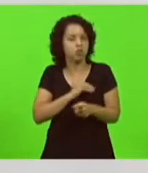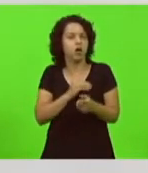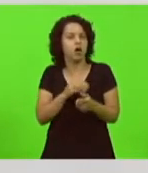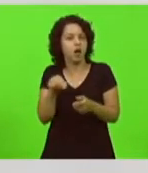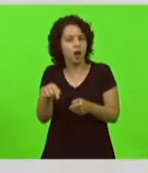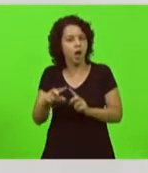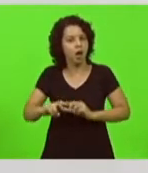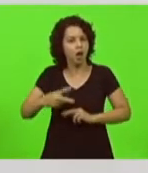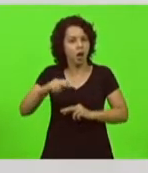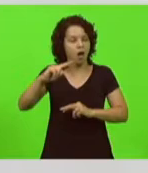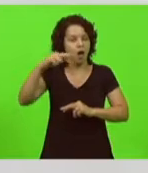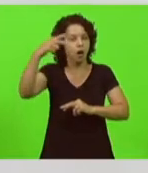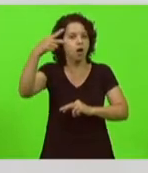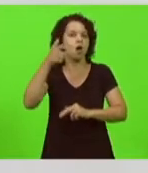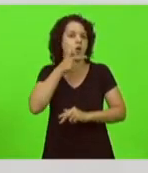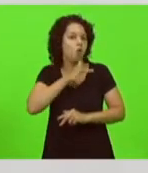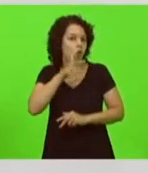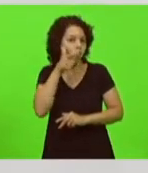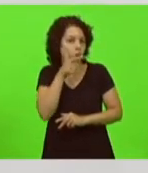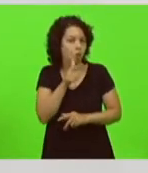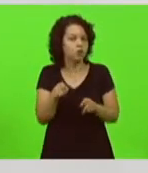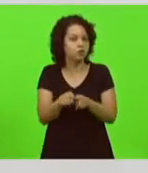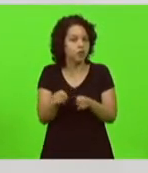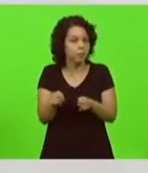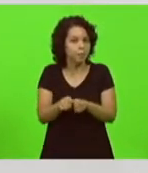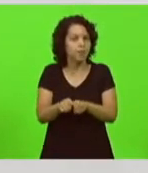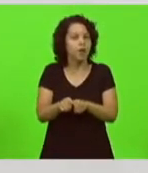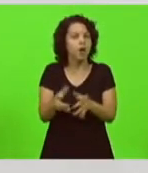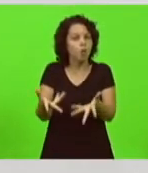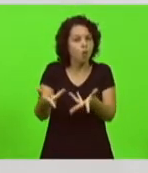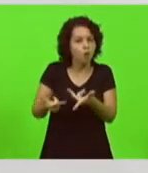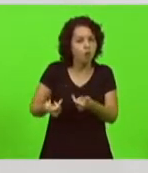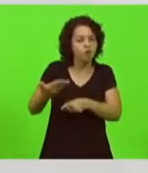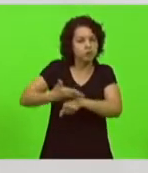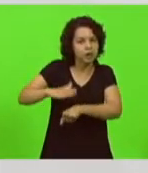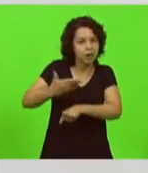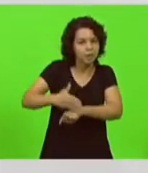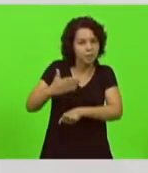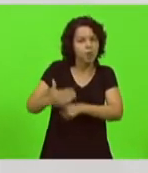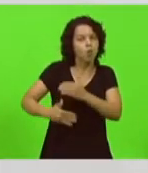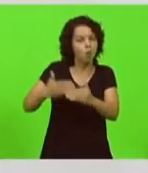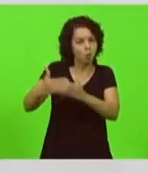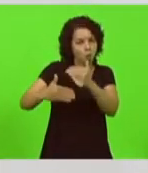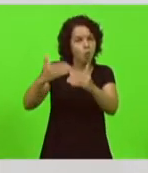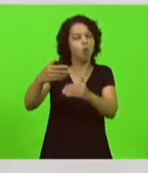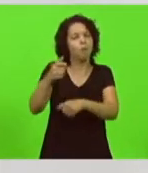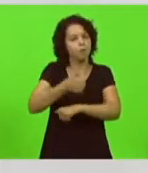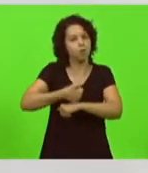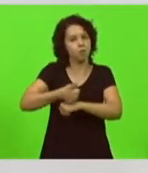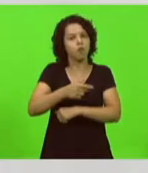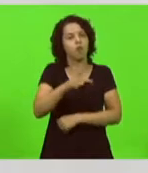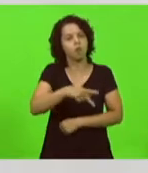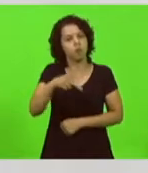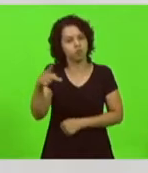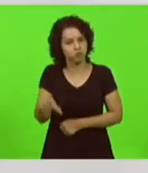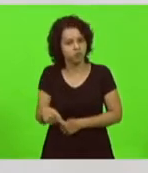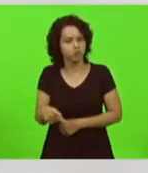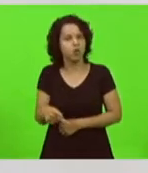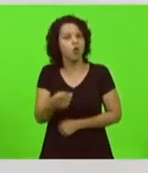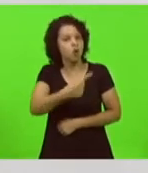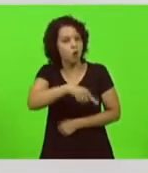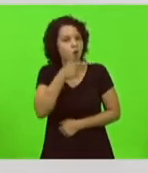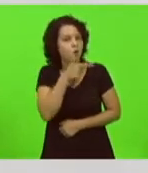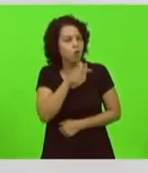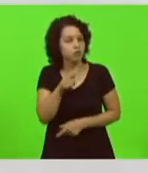a qualificação e a formação continuada de professores. Estamos ainda empreendendo esforços para